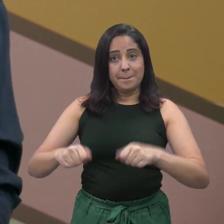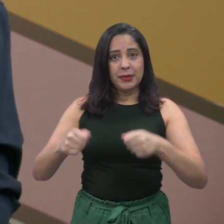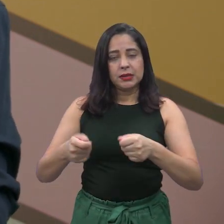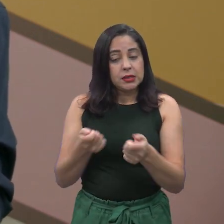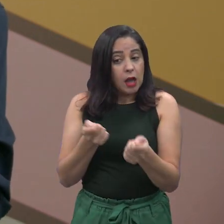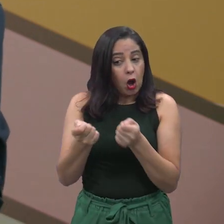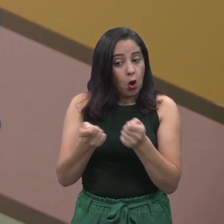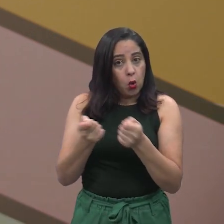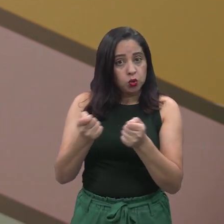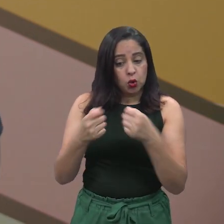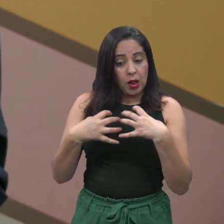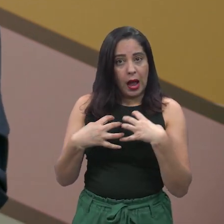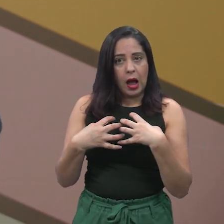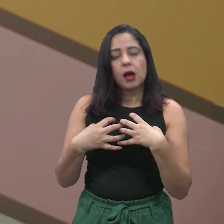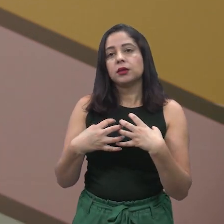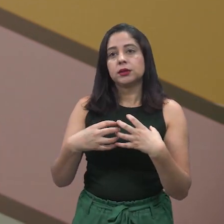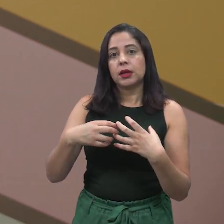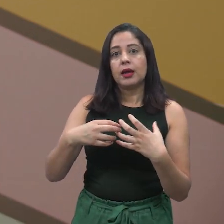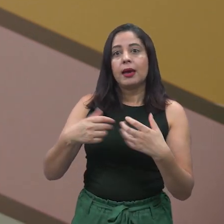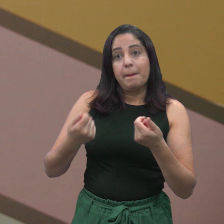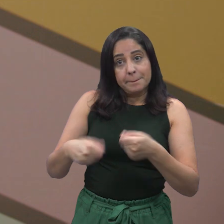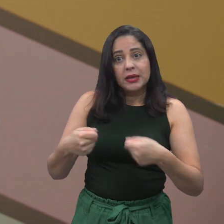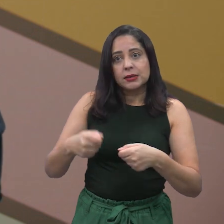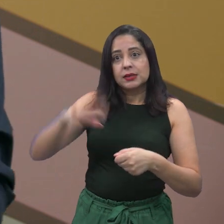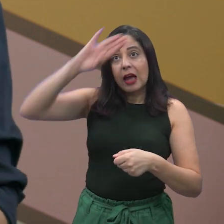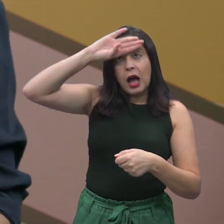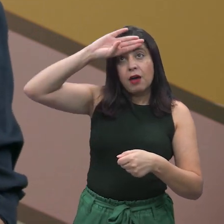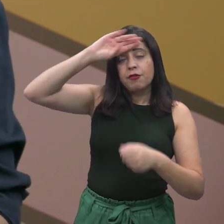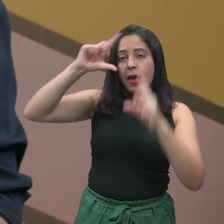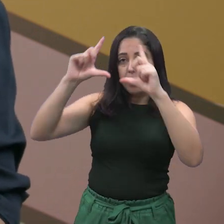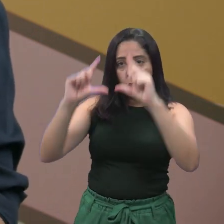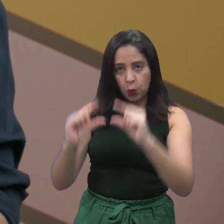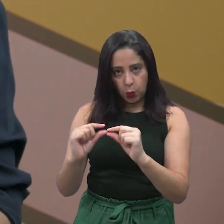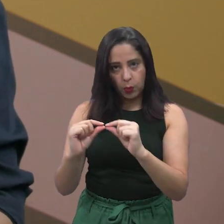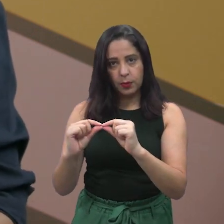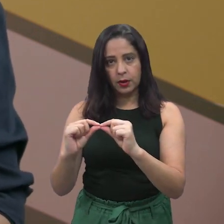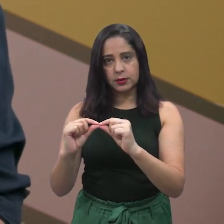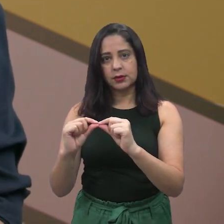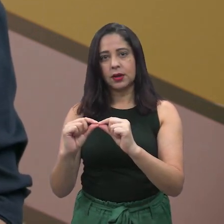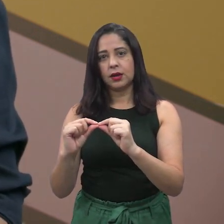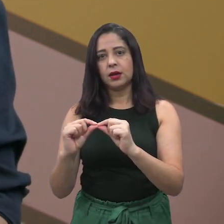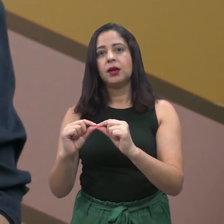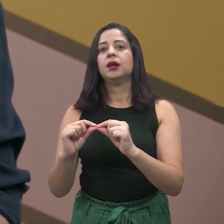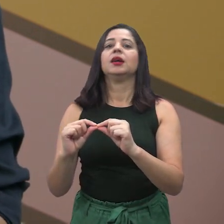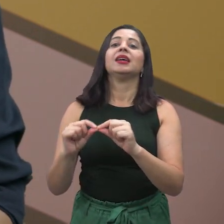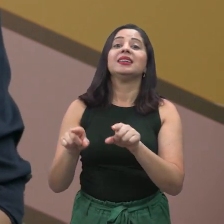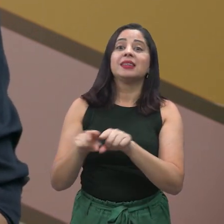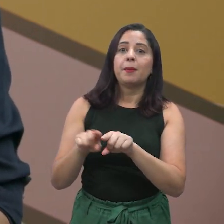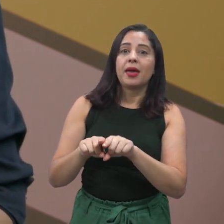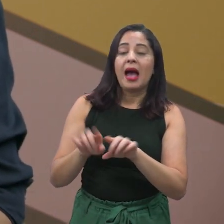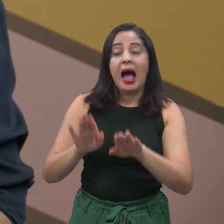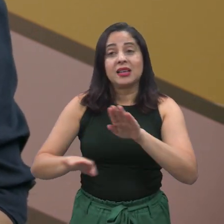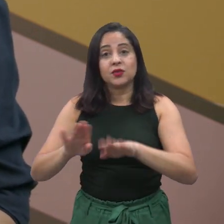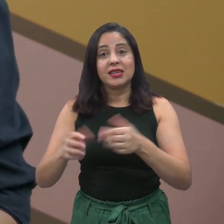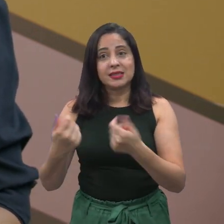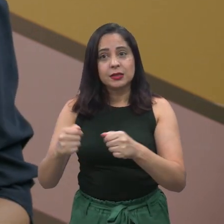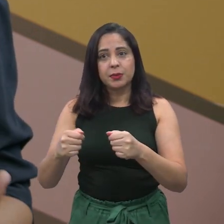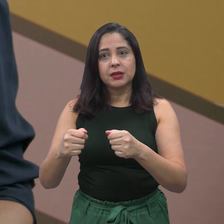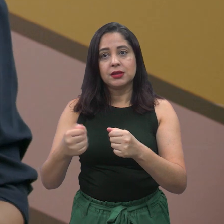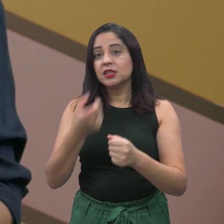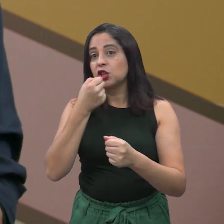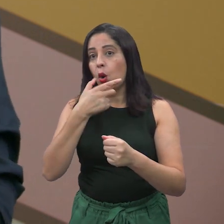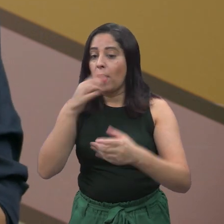processo inflamatório que está levando à febre, o causador. Às vezes precisa tirar as consequências para ser mais efetivo. E outro que às vezes a gente precisa dar alguma medicação de